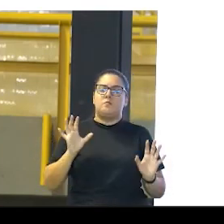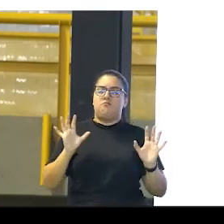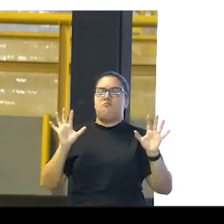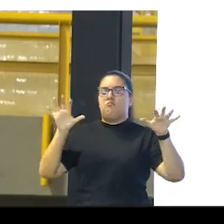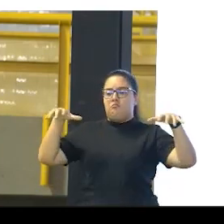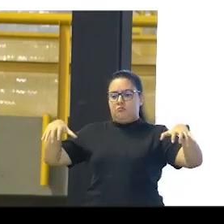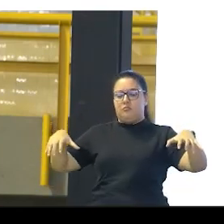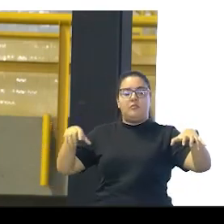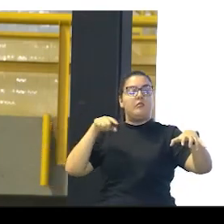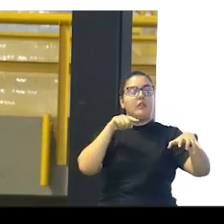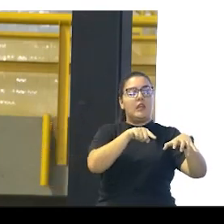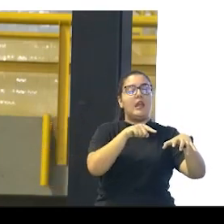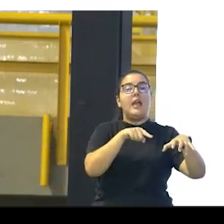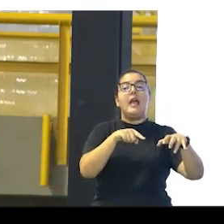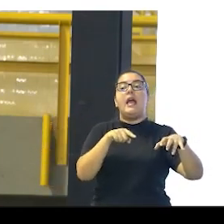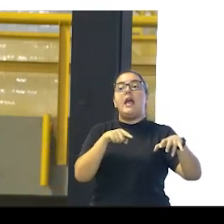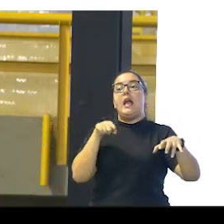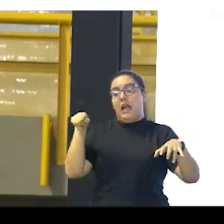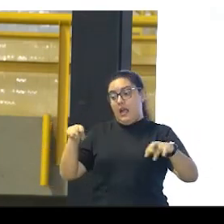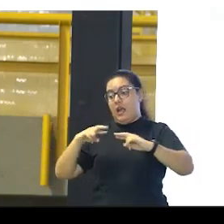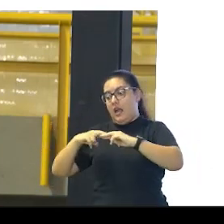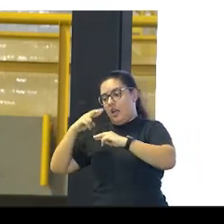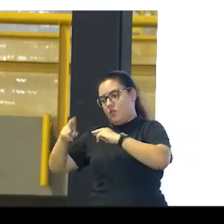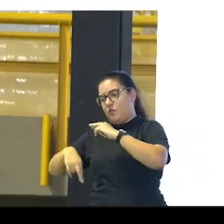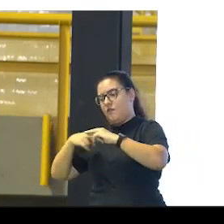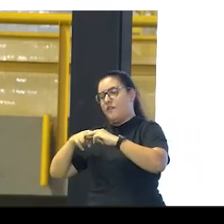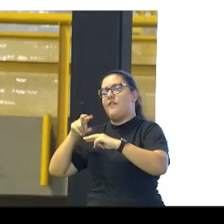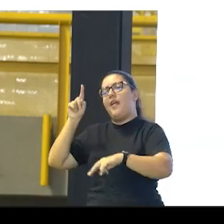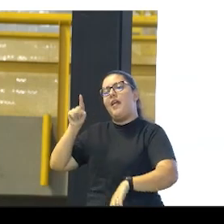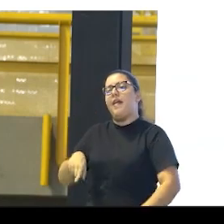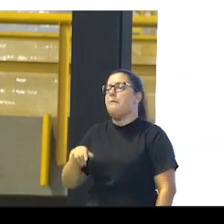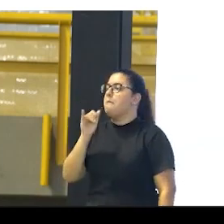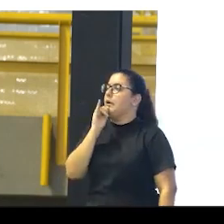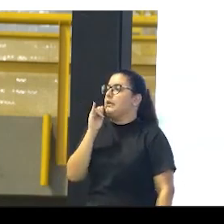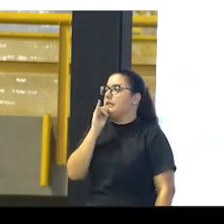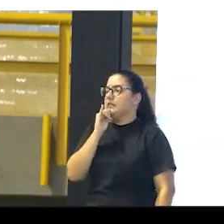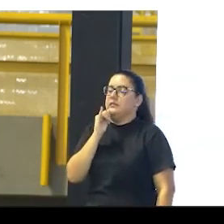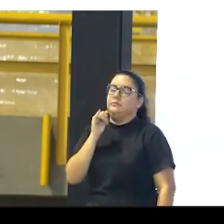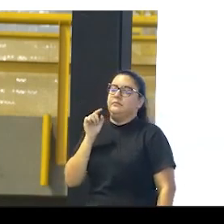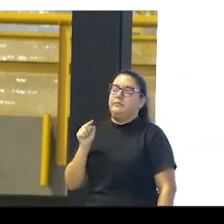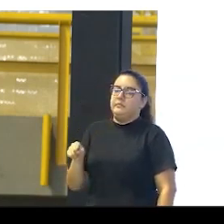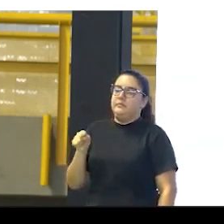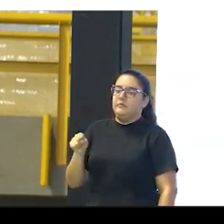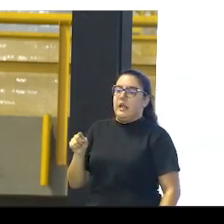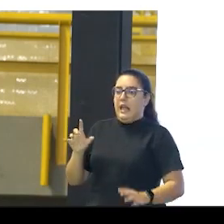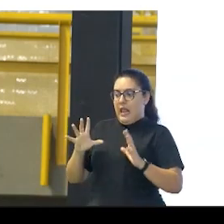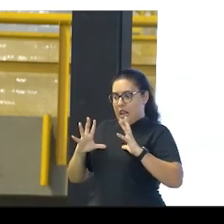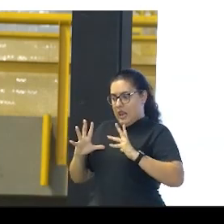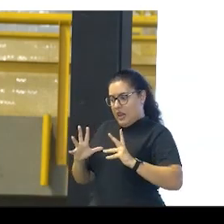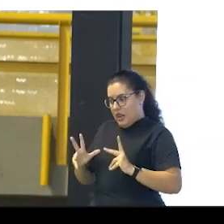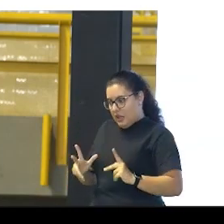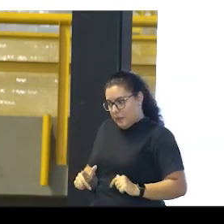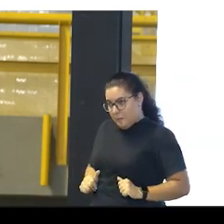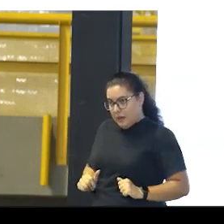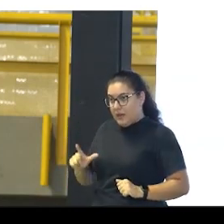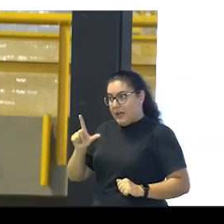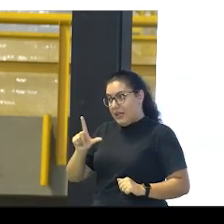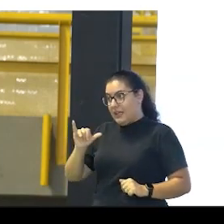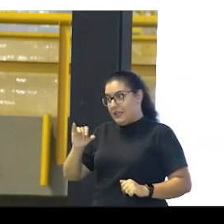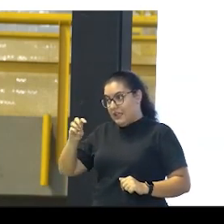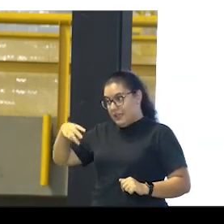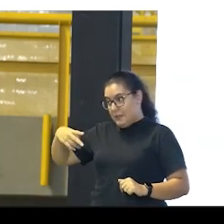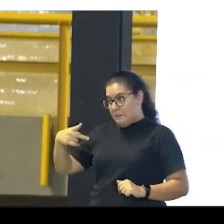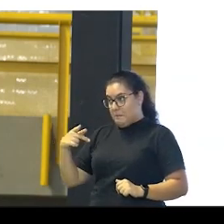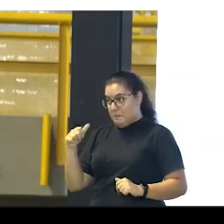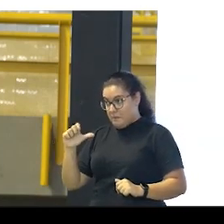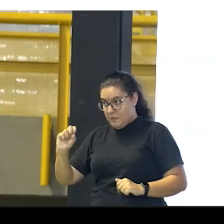essas fontes renováveis é aquilo que a gente chama de fontes limpas. Galera,